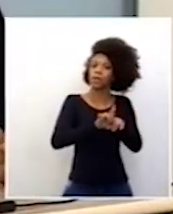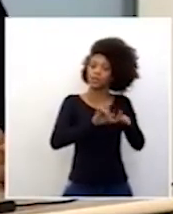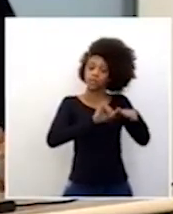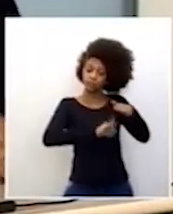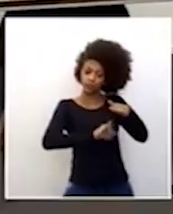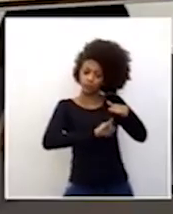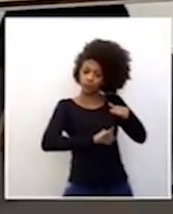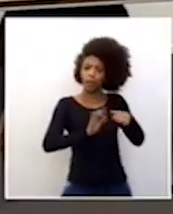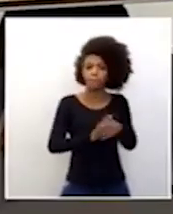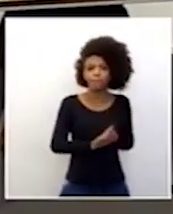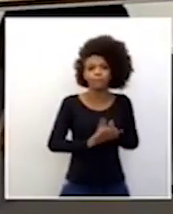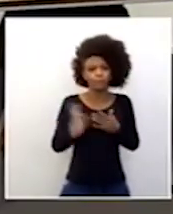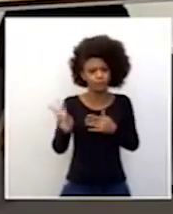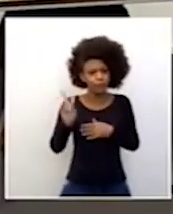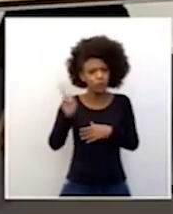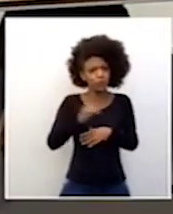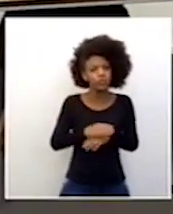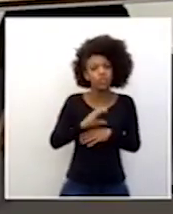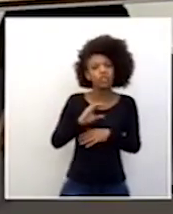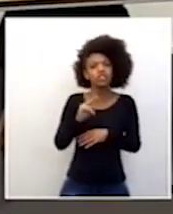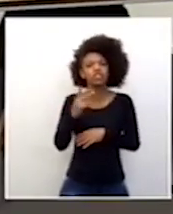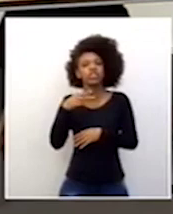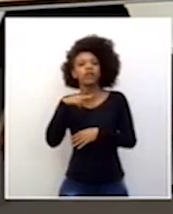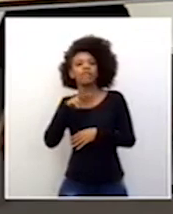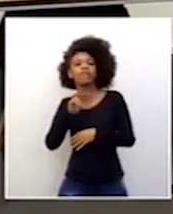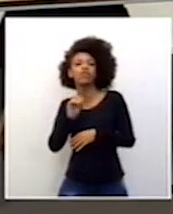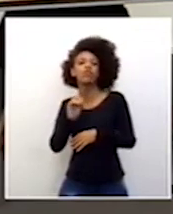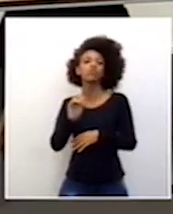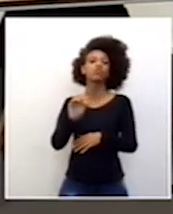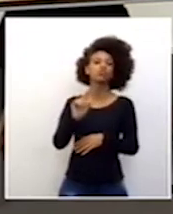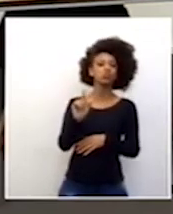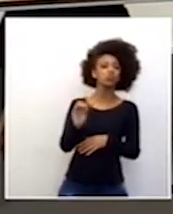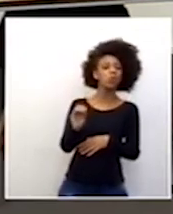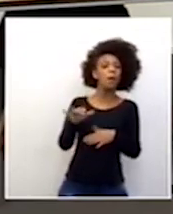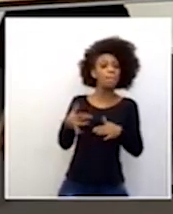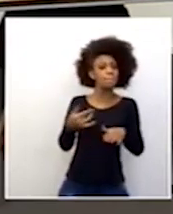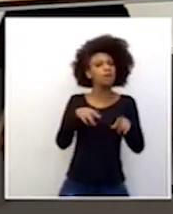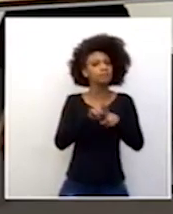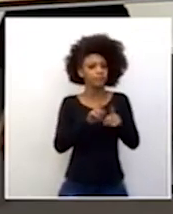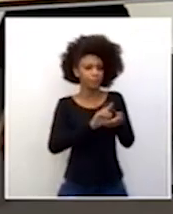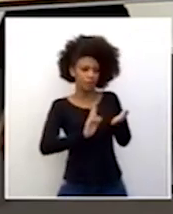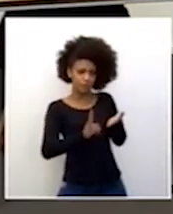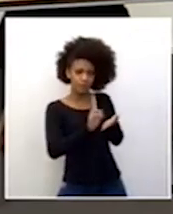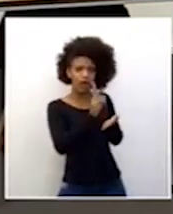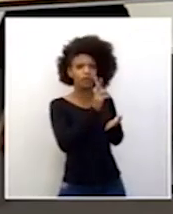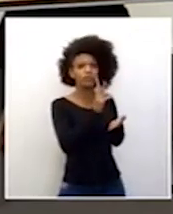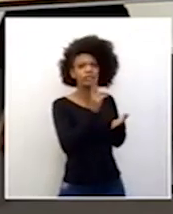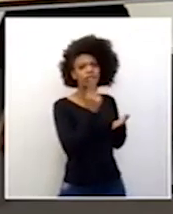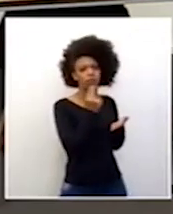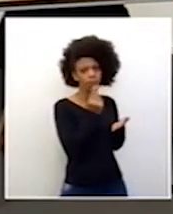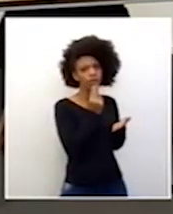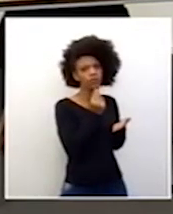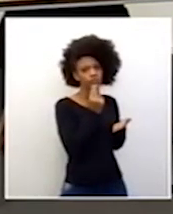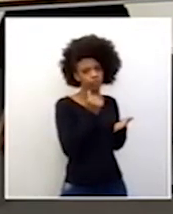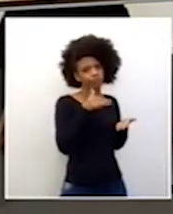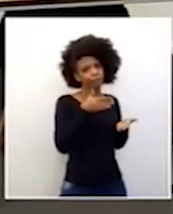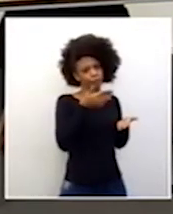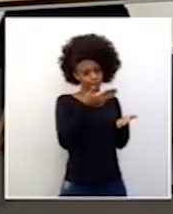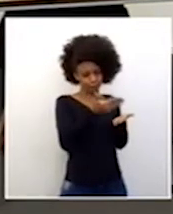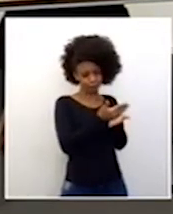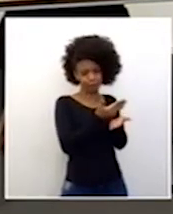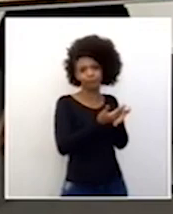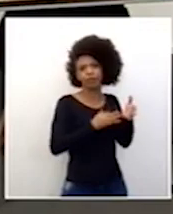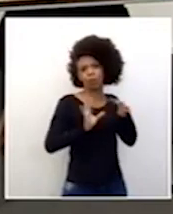Exatamente. Valorizar o rapaz que falou chavoso para a professora, mas também valorizar o Machado de Assis no seu contexto, né? Sim, cada um no seu